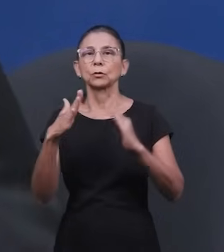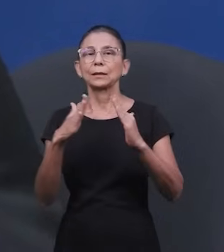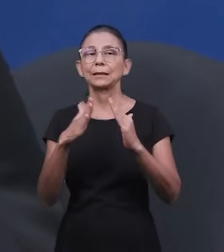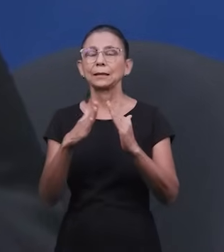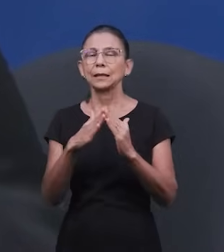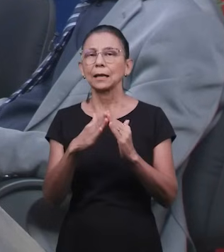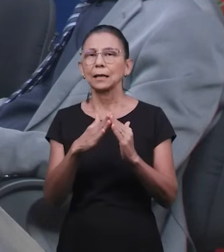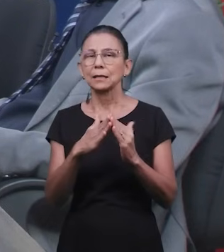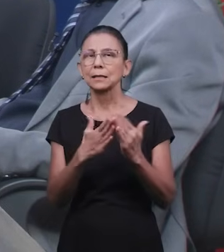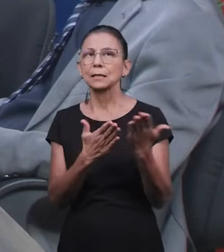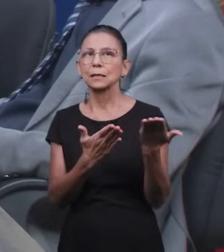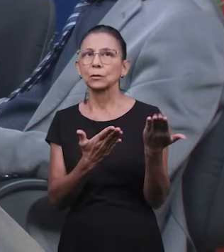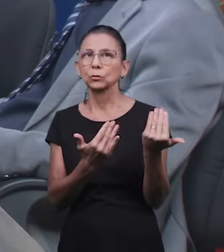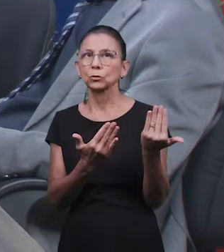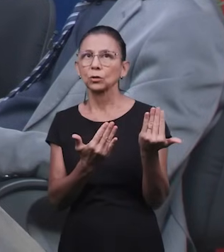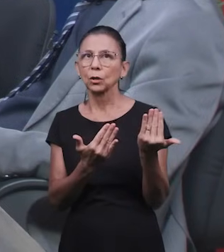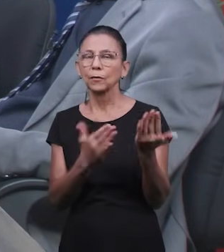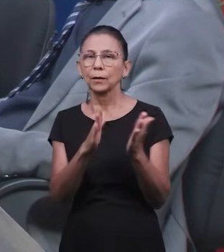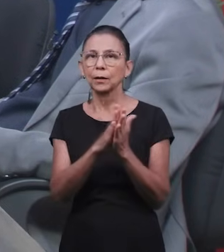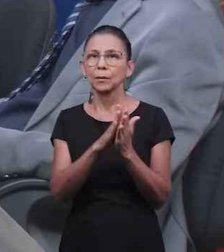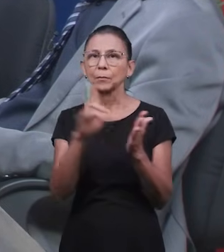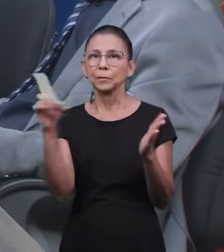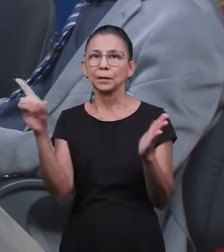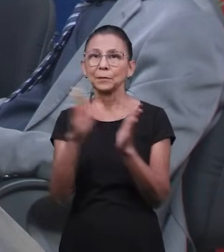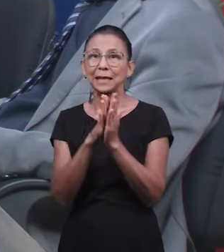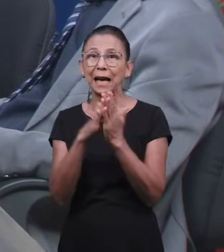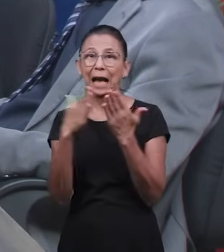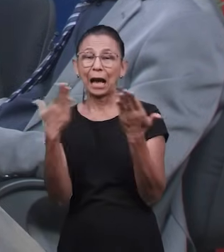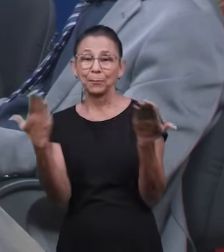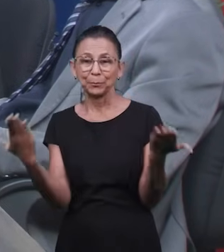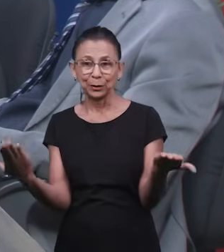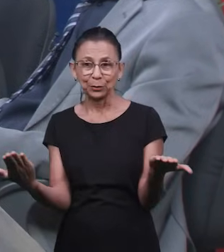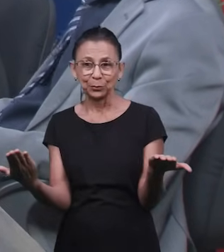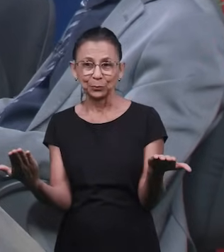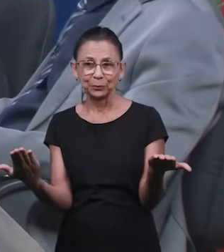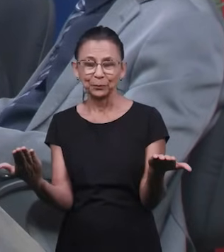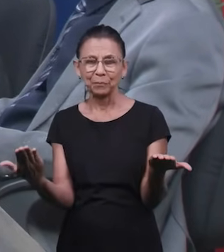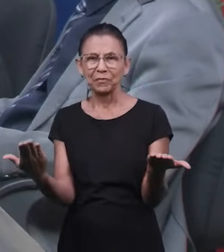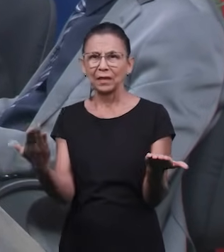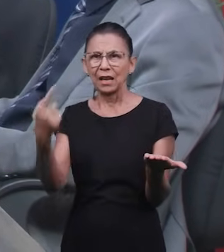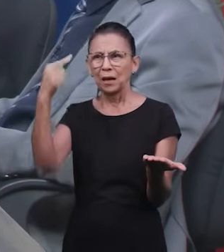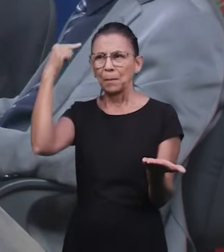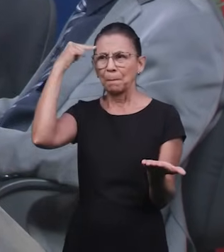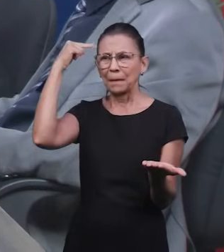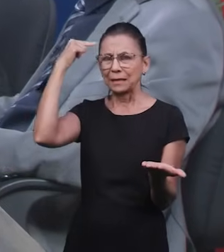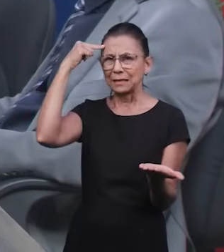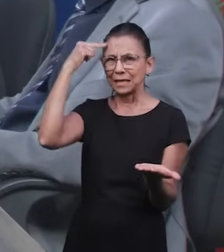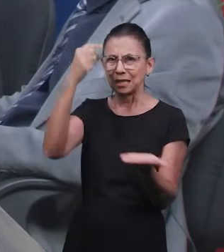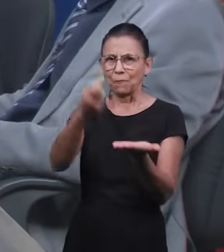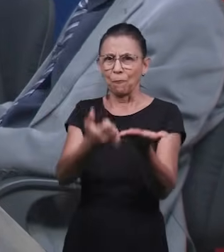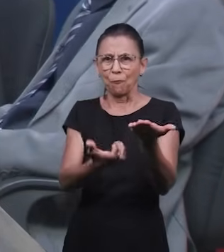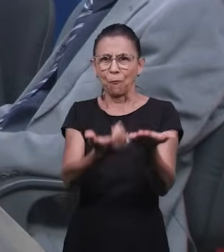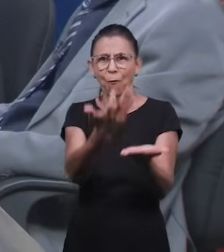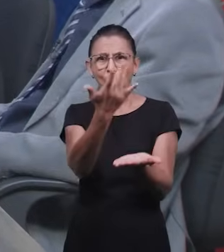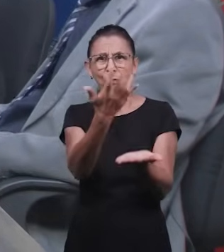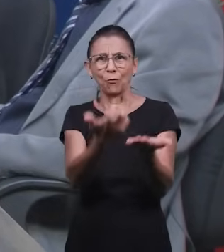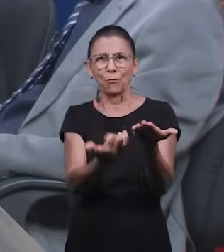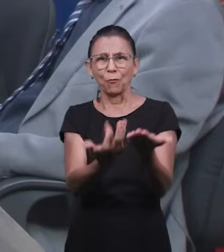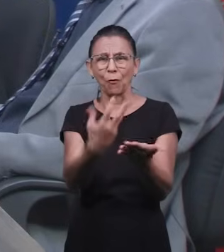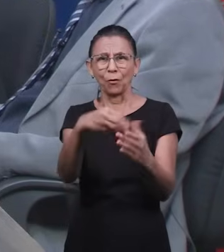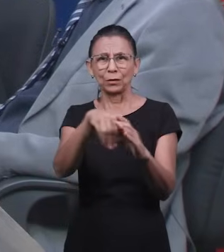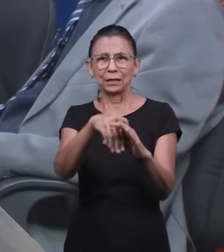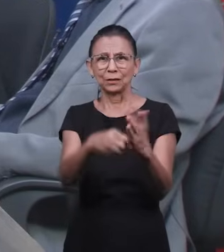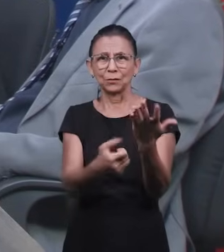11. Só que eu pensei, pastor João da Mata, que ia sair um fogo da Bíblia, um negócio assim, né? De poder,